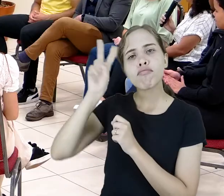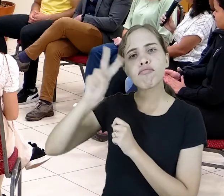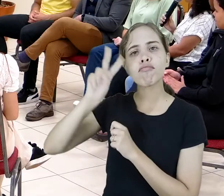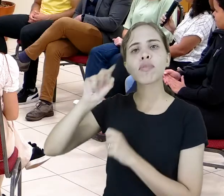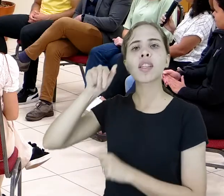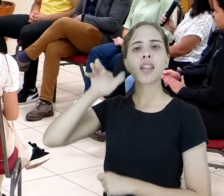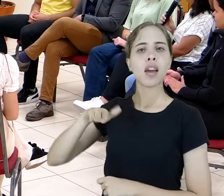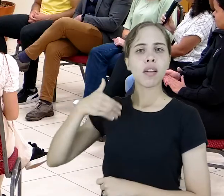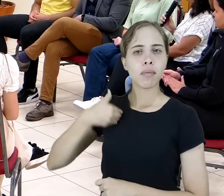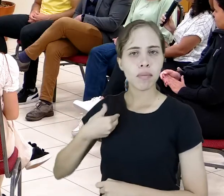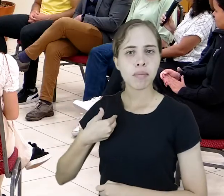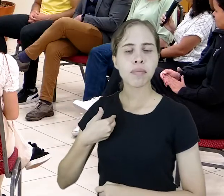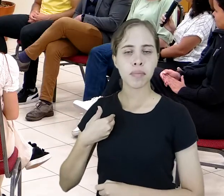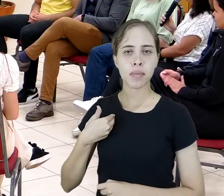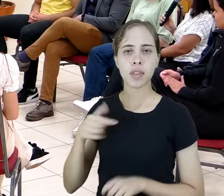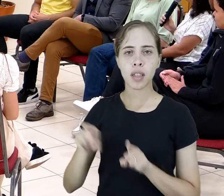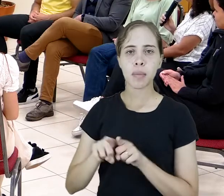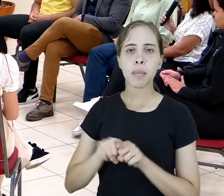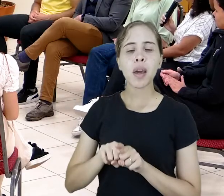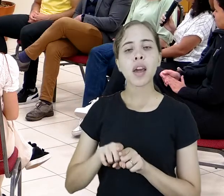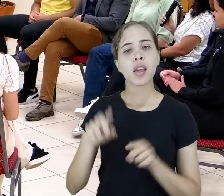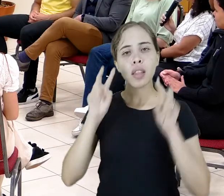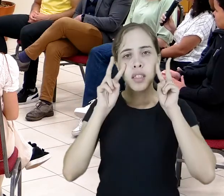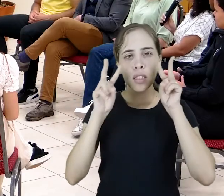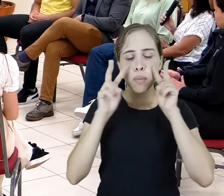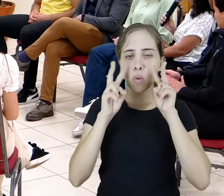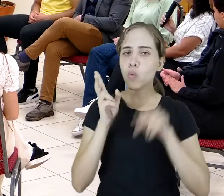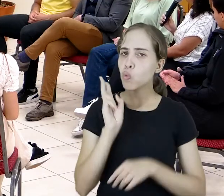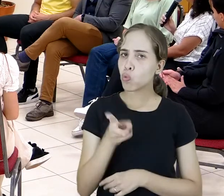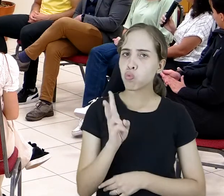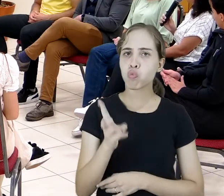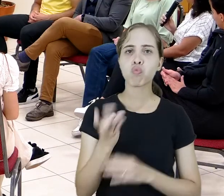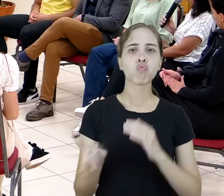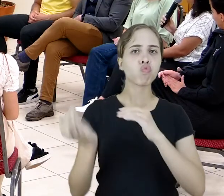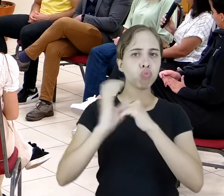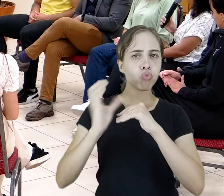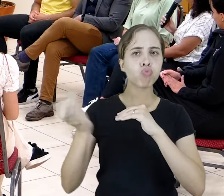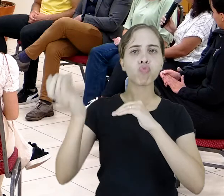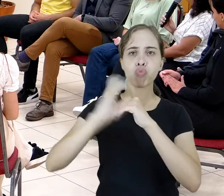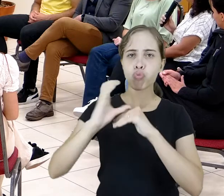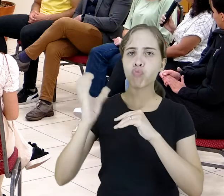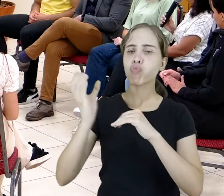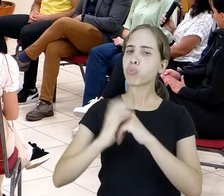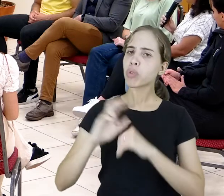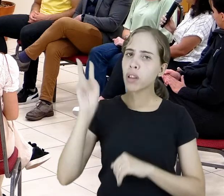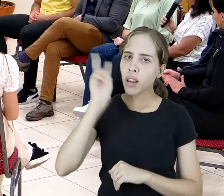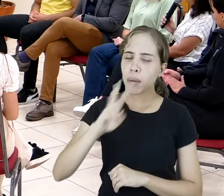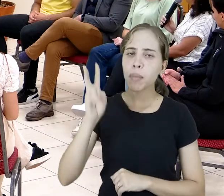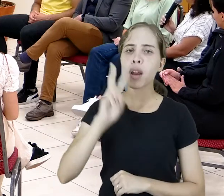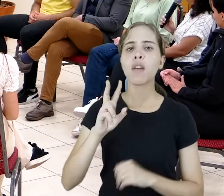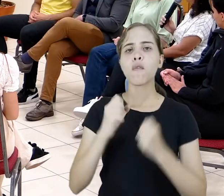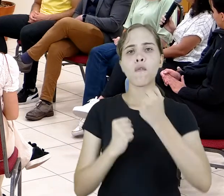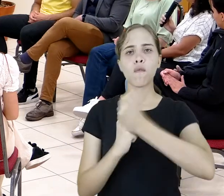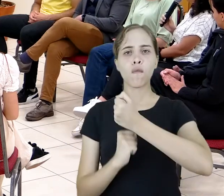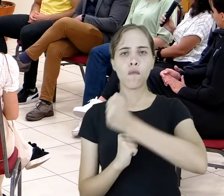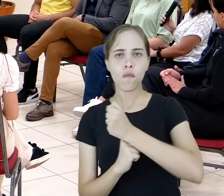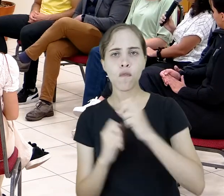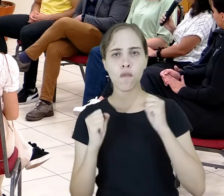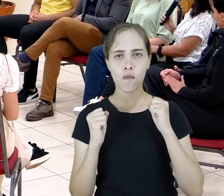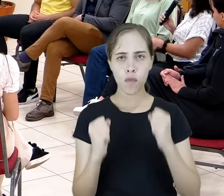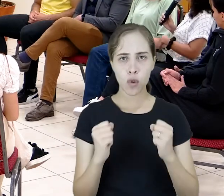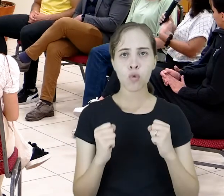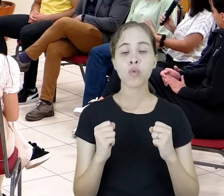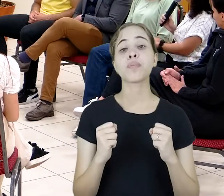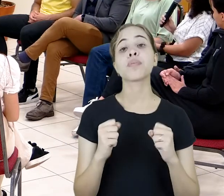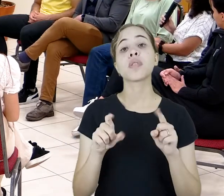nós precisamos ter o nosso testemunho constantemente alimentado e reforçado. E por meio do Instituto,